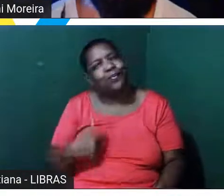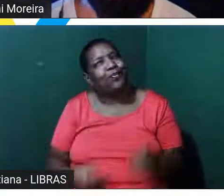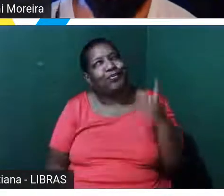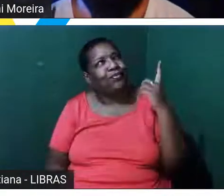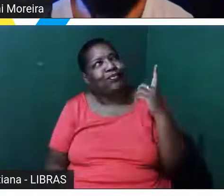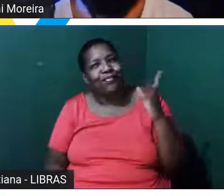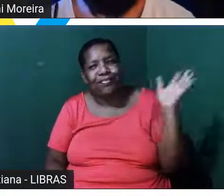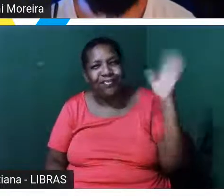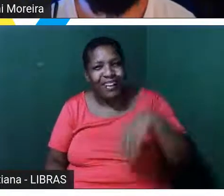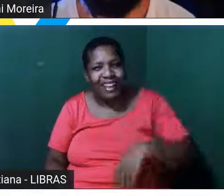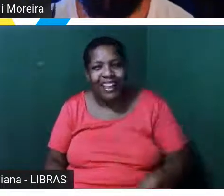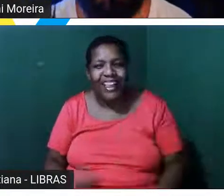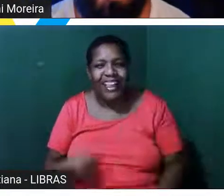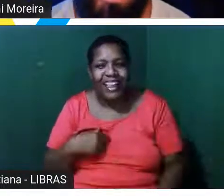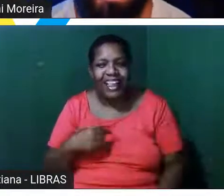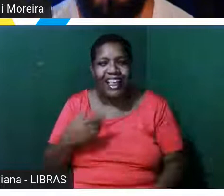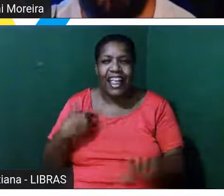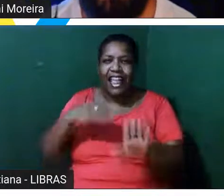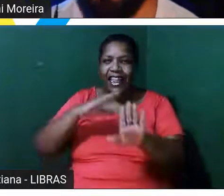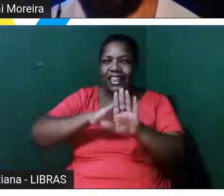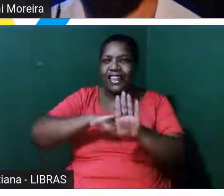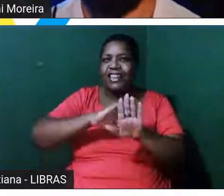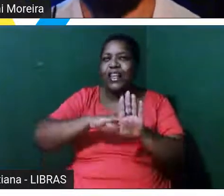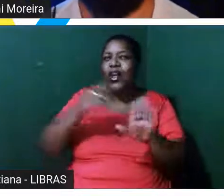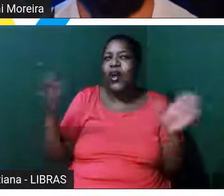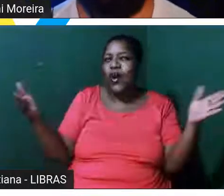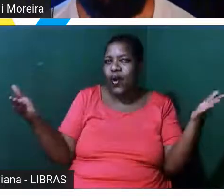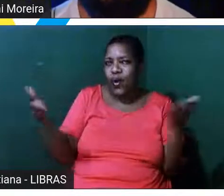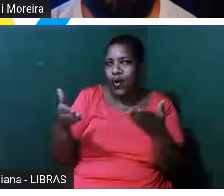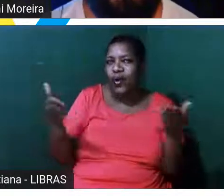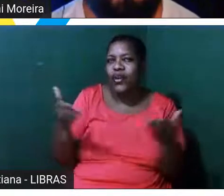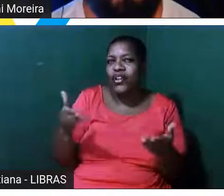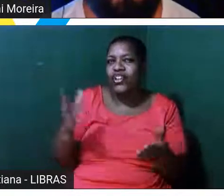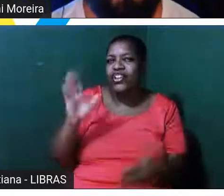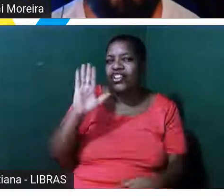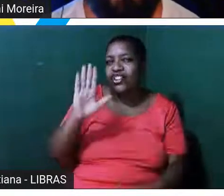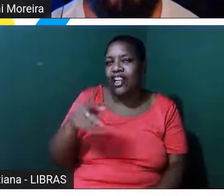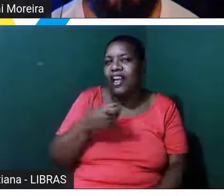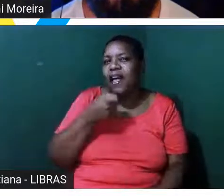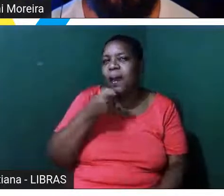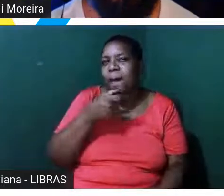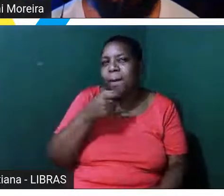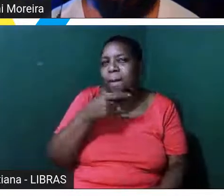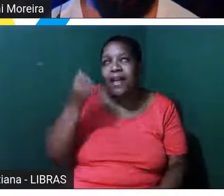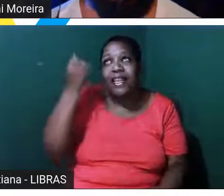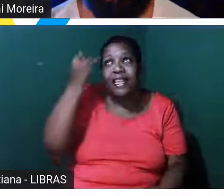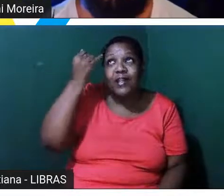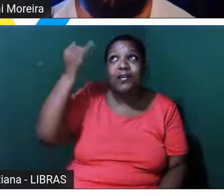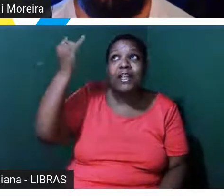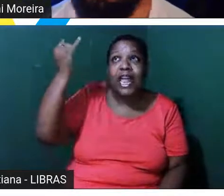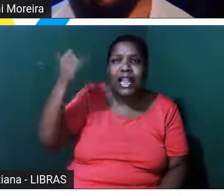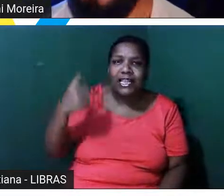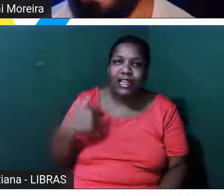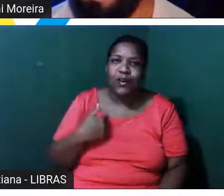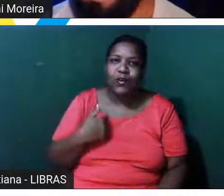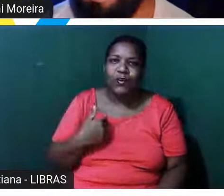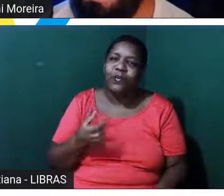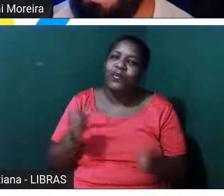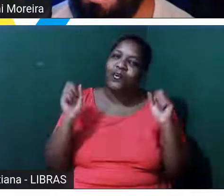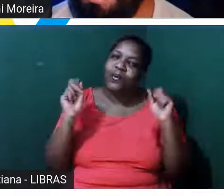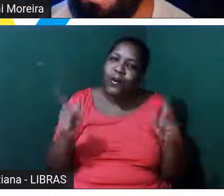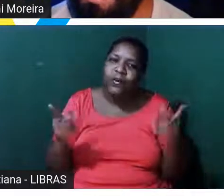até antes galera que nos Bastidores ele já tava com essas inspirações aqui tá ocupada Oi